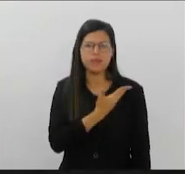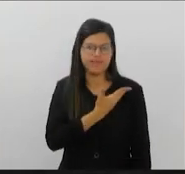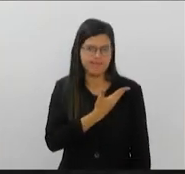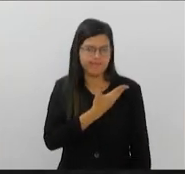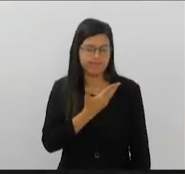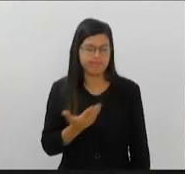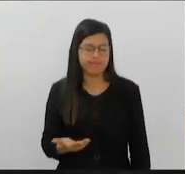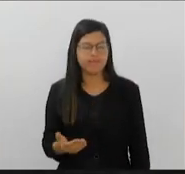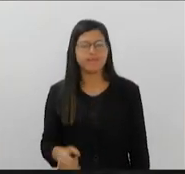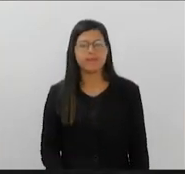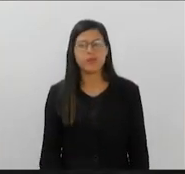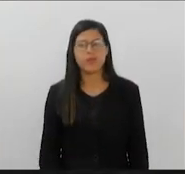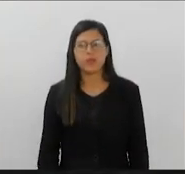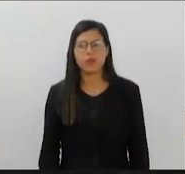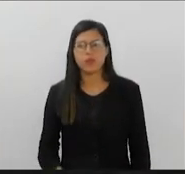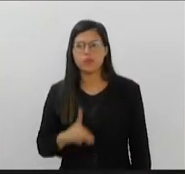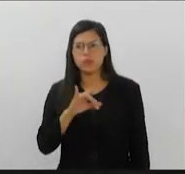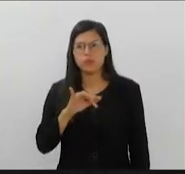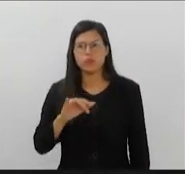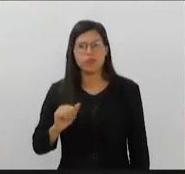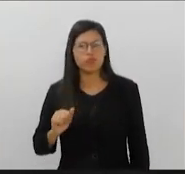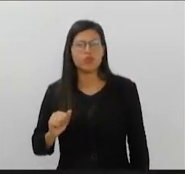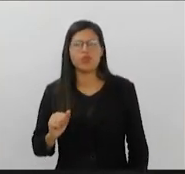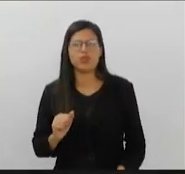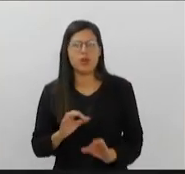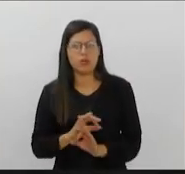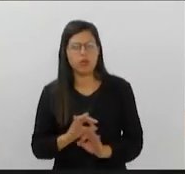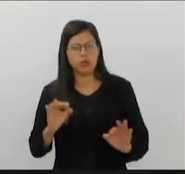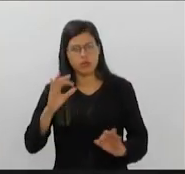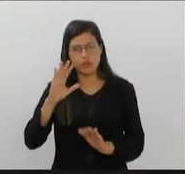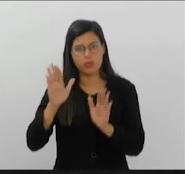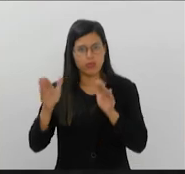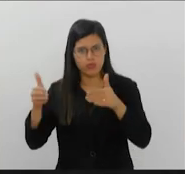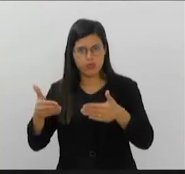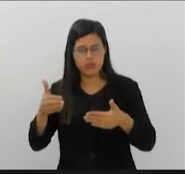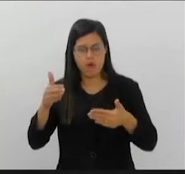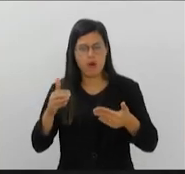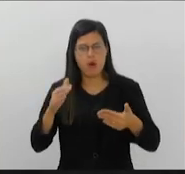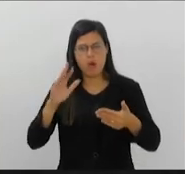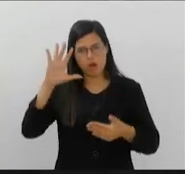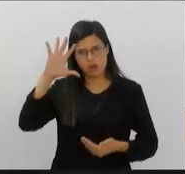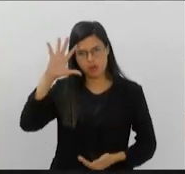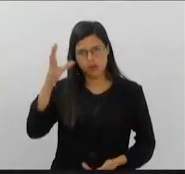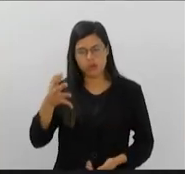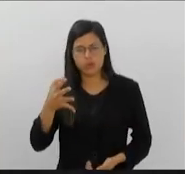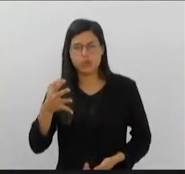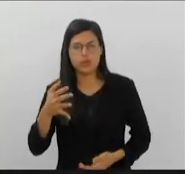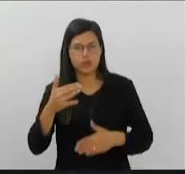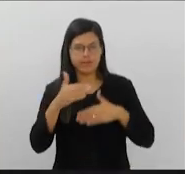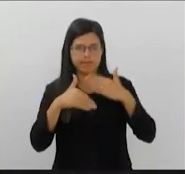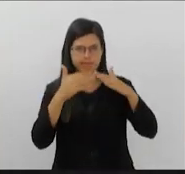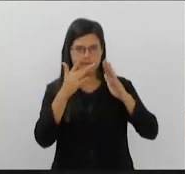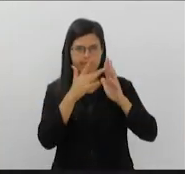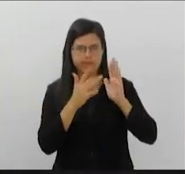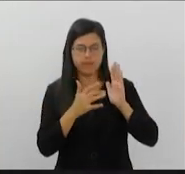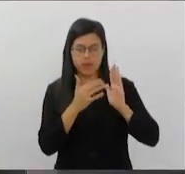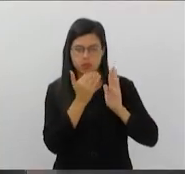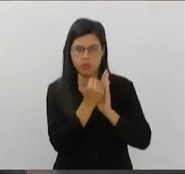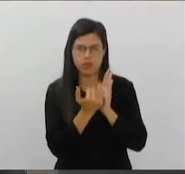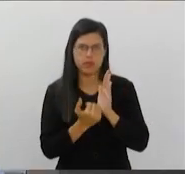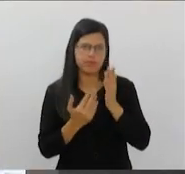um dia bastante produtivo e um fórum resolutivo e que a gente possa avançar nas pautas da juventude. Obrigado a